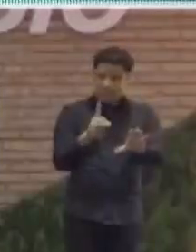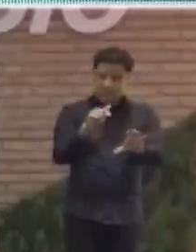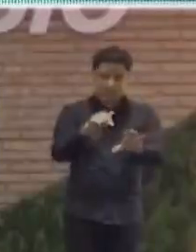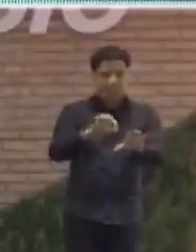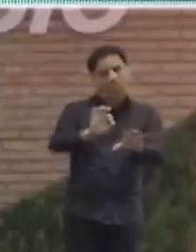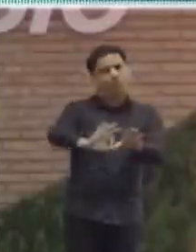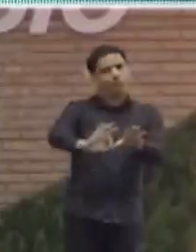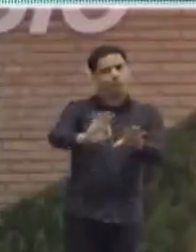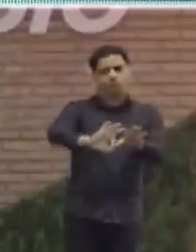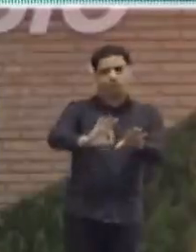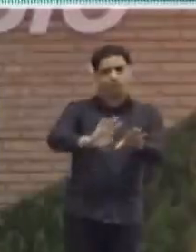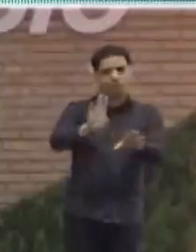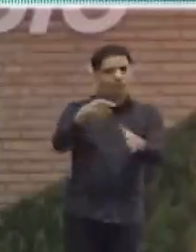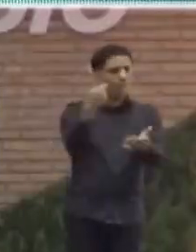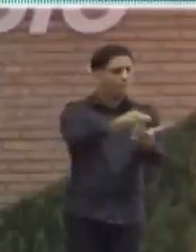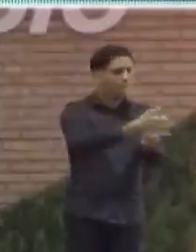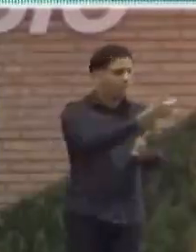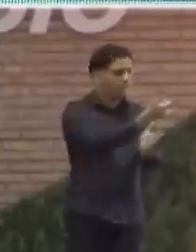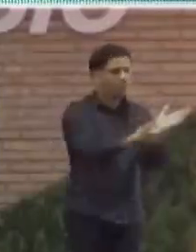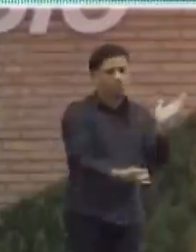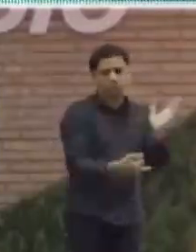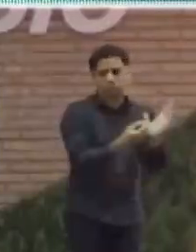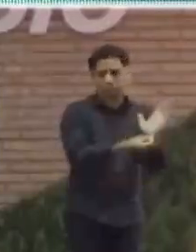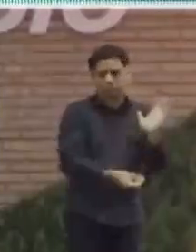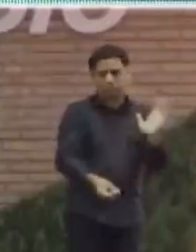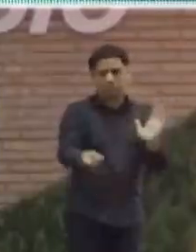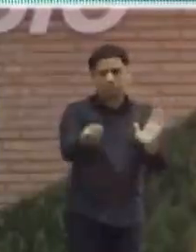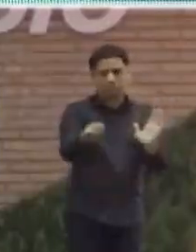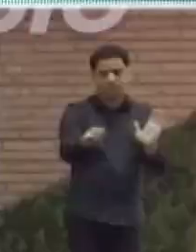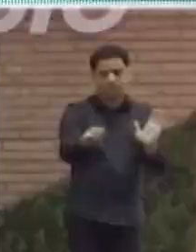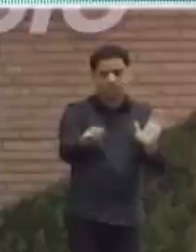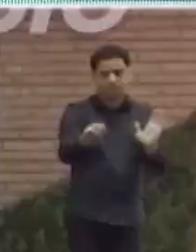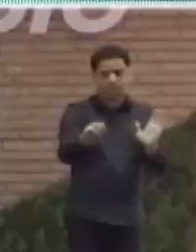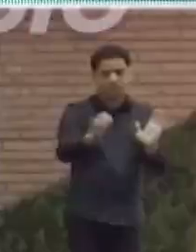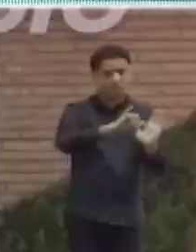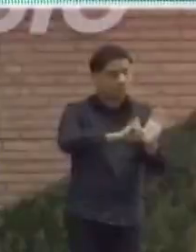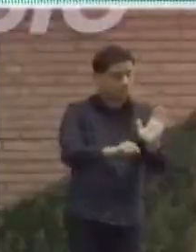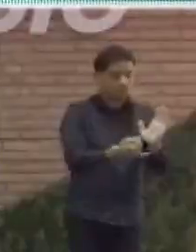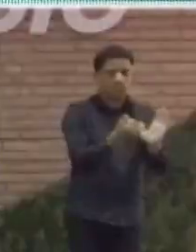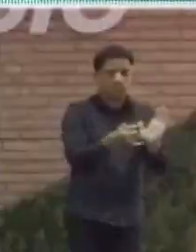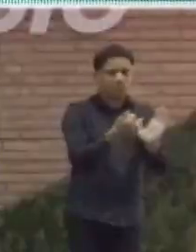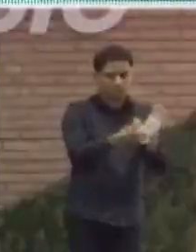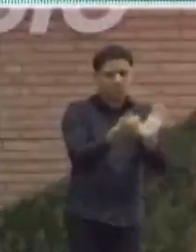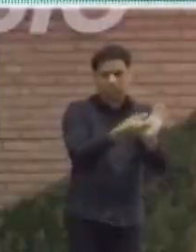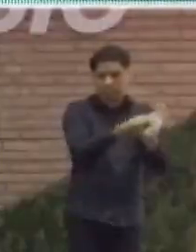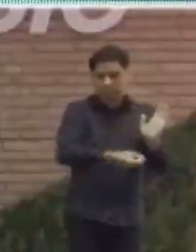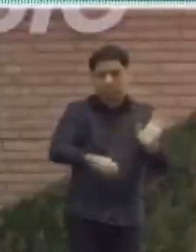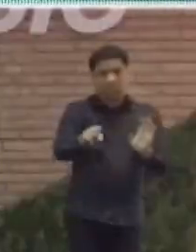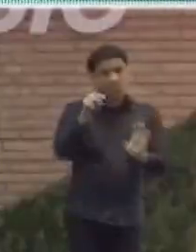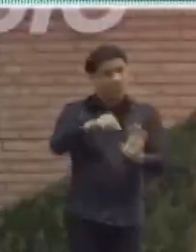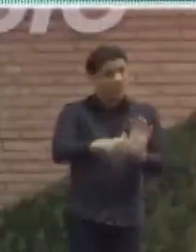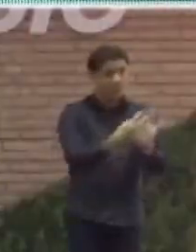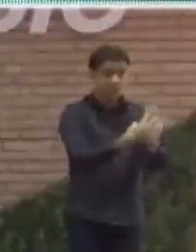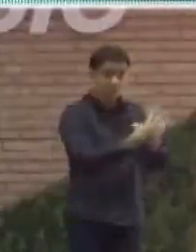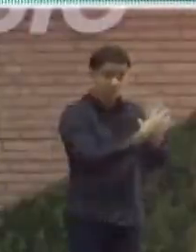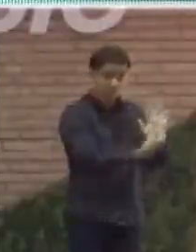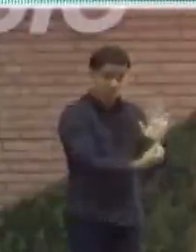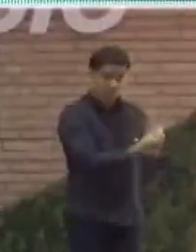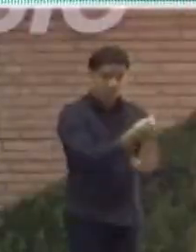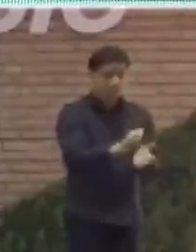17% era cobrado de impostos de circulação de mercadoria. E esse modelo ele está sendo eliminado, esse